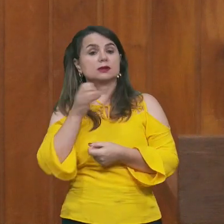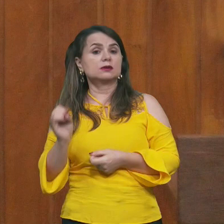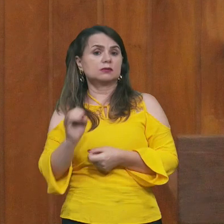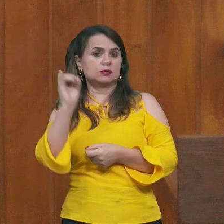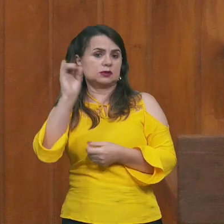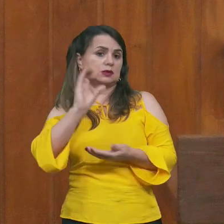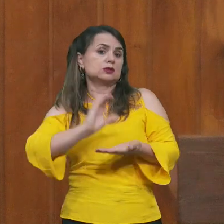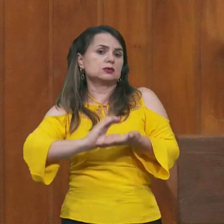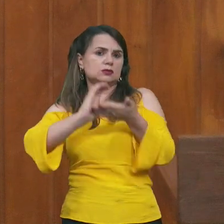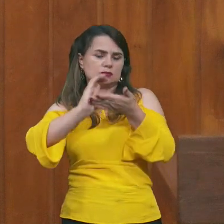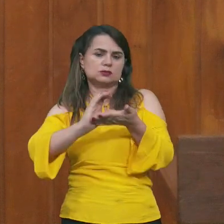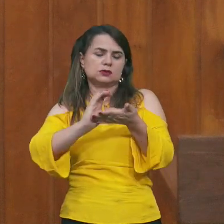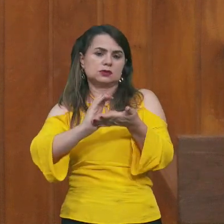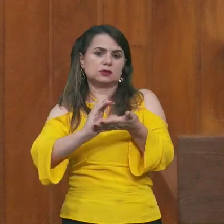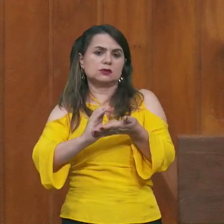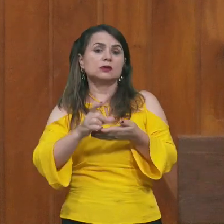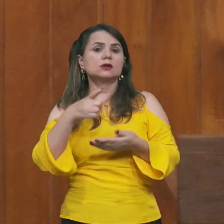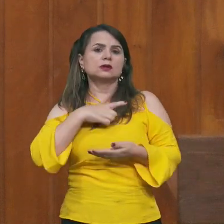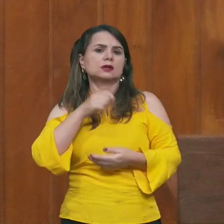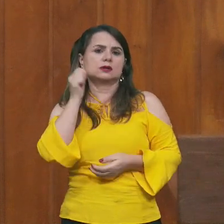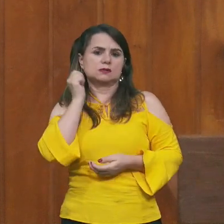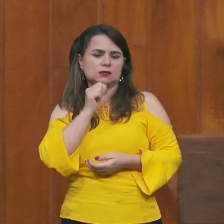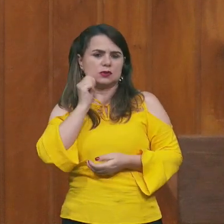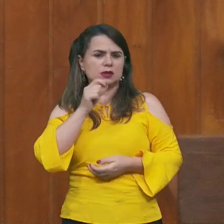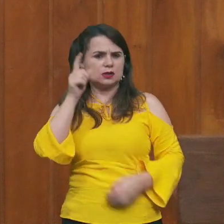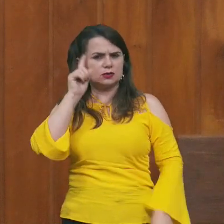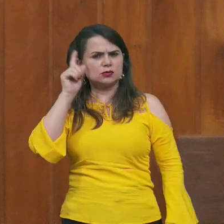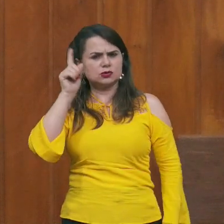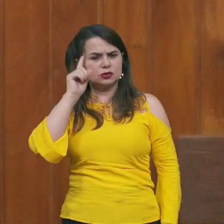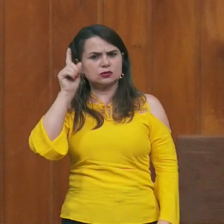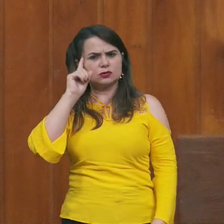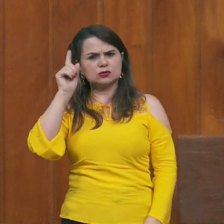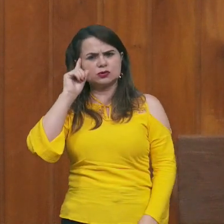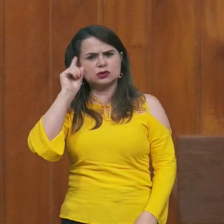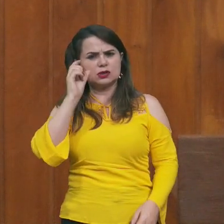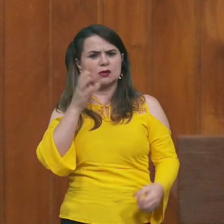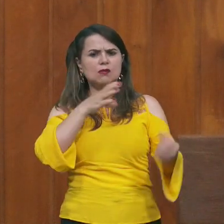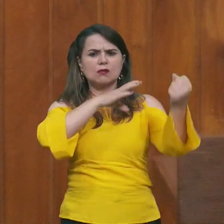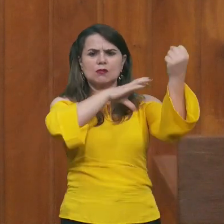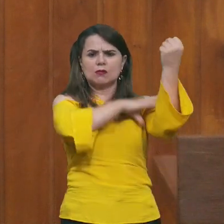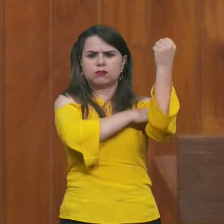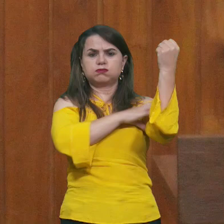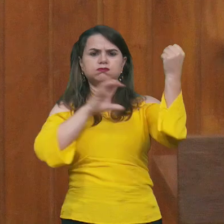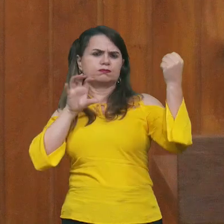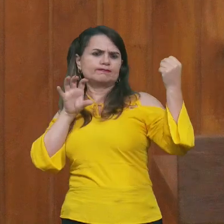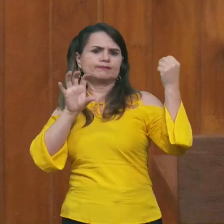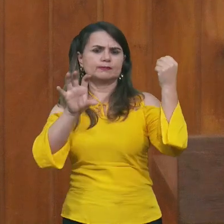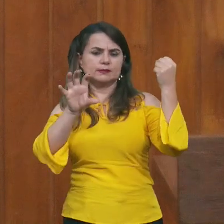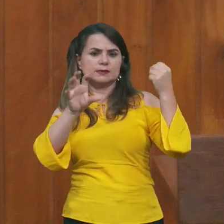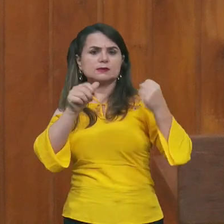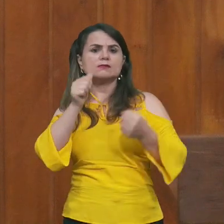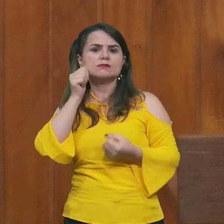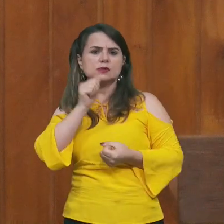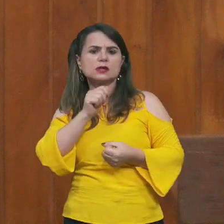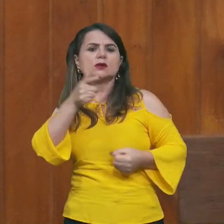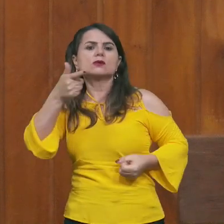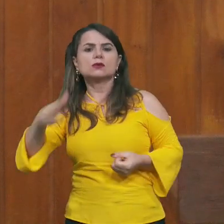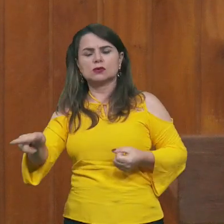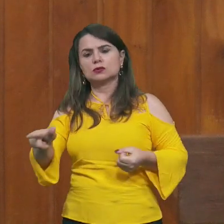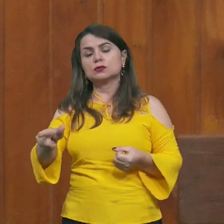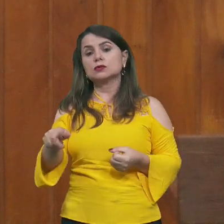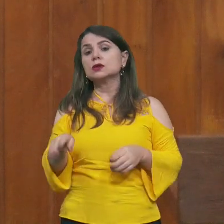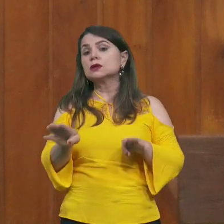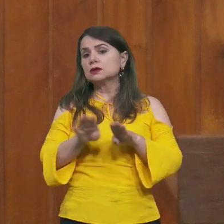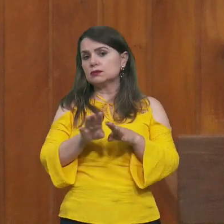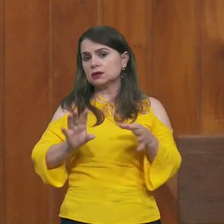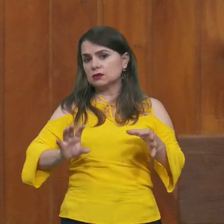termos mulheres que, no seu dia a dia, empoderam outras mulheres. E pela integração entre o legislativo e o